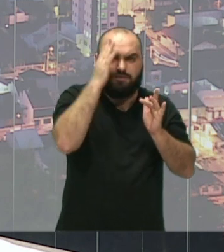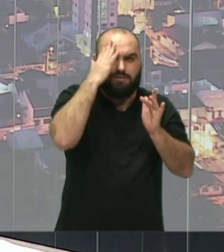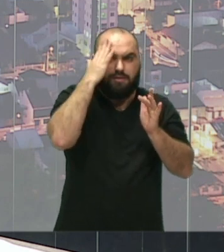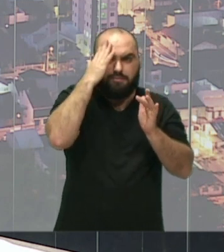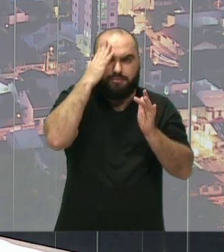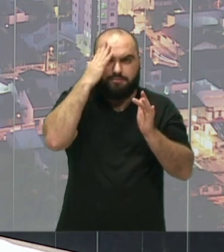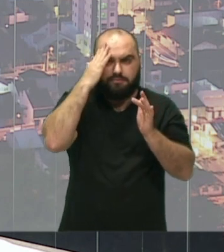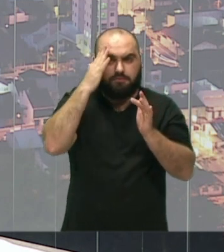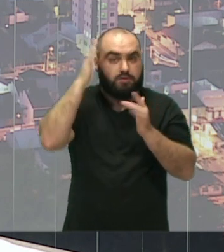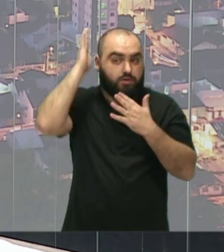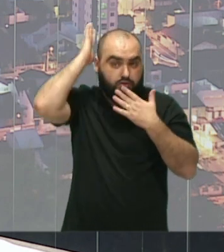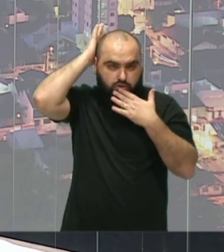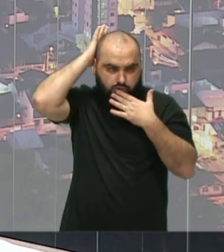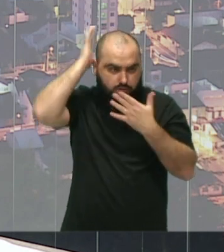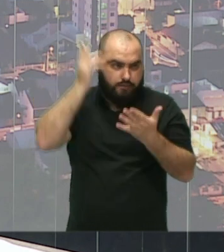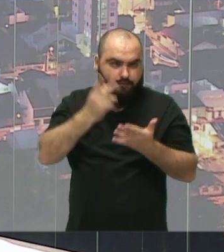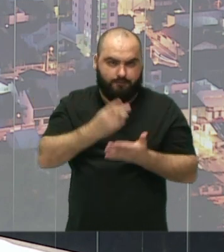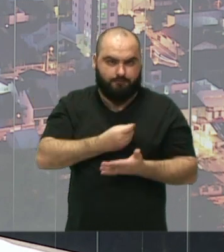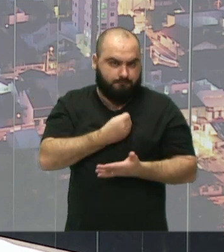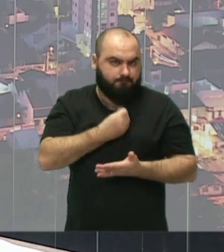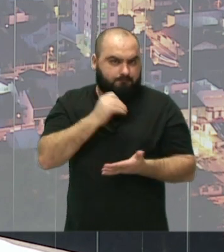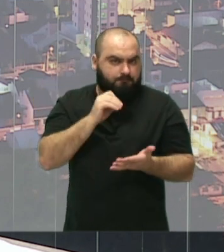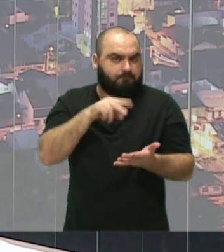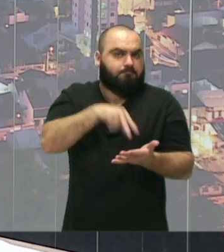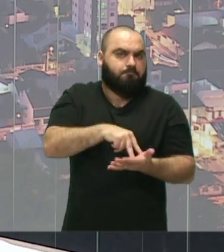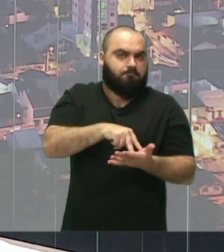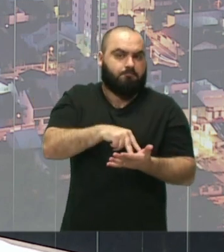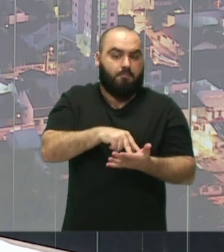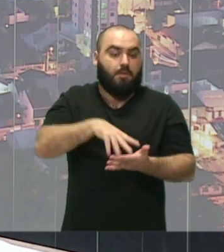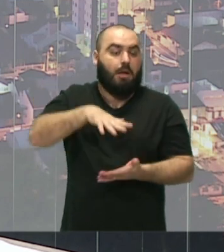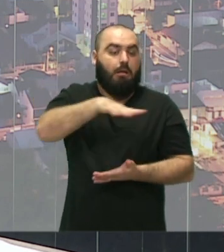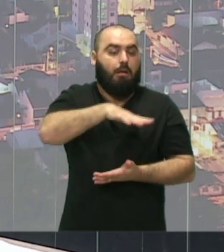ancestral indígena, né? Oriunda dali.